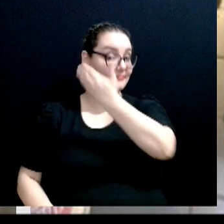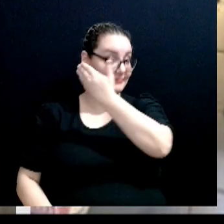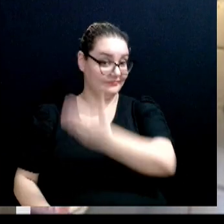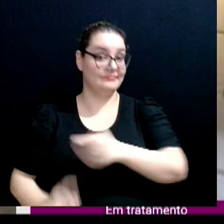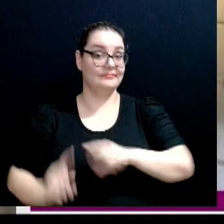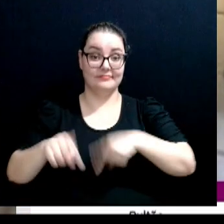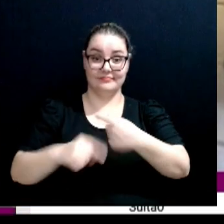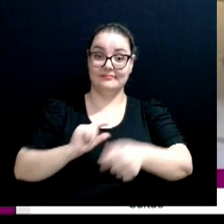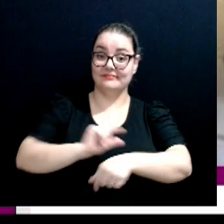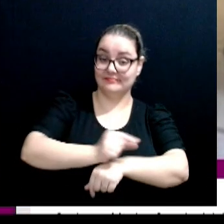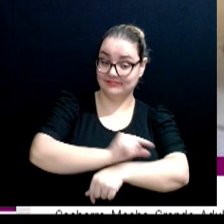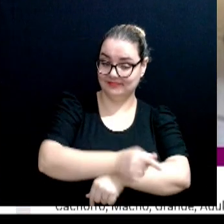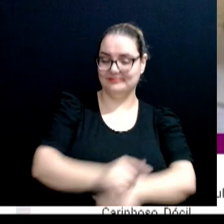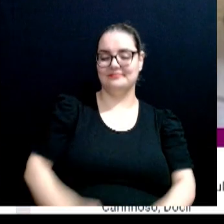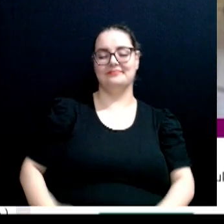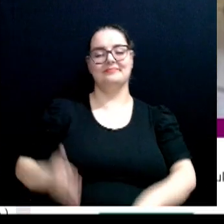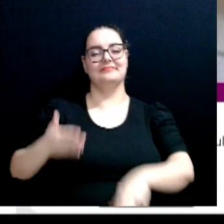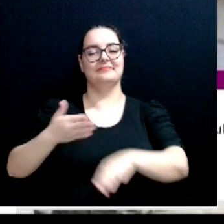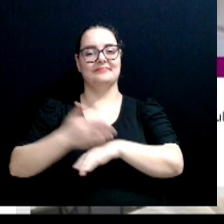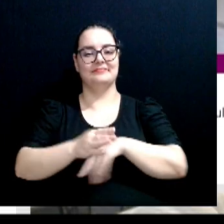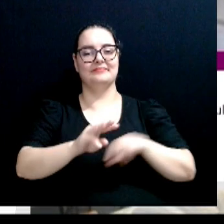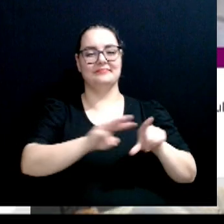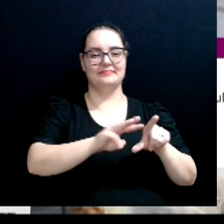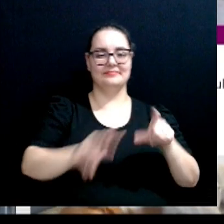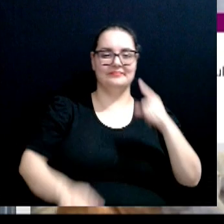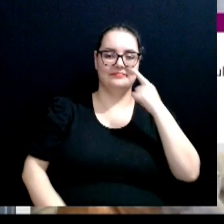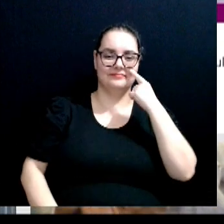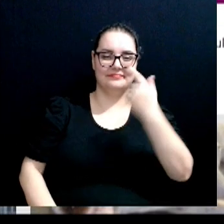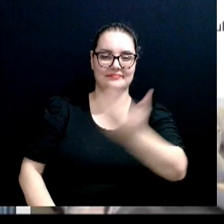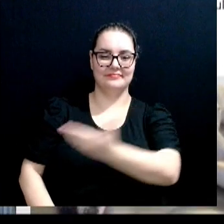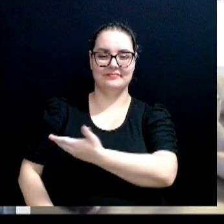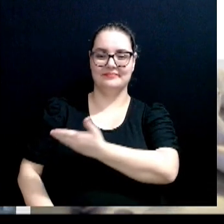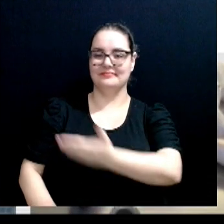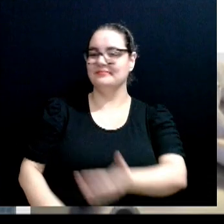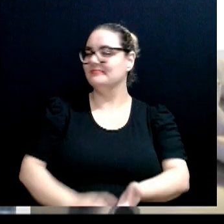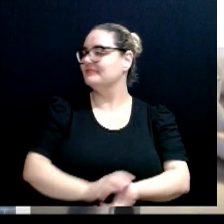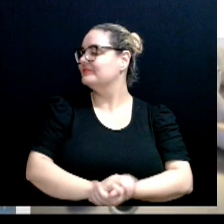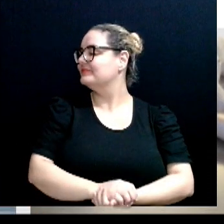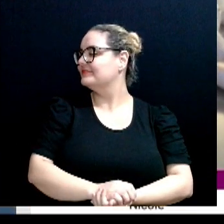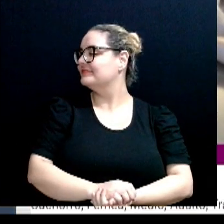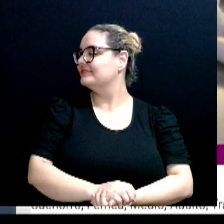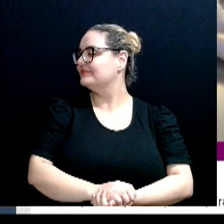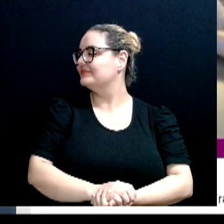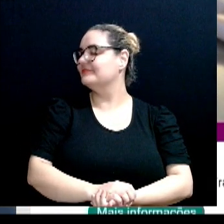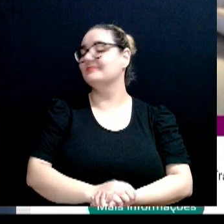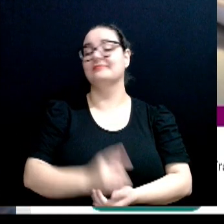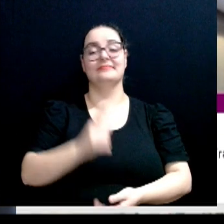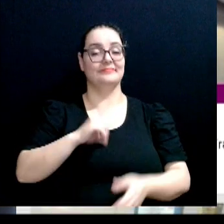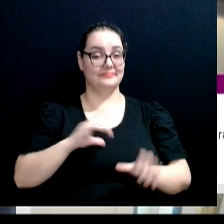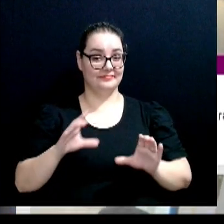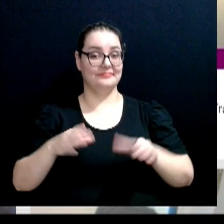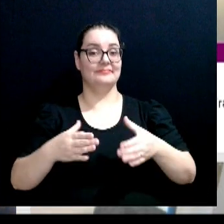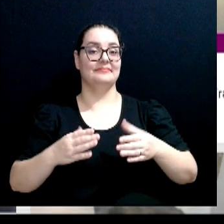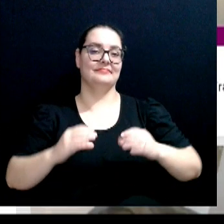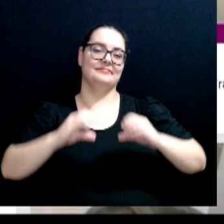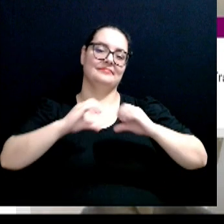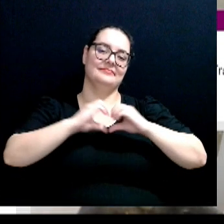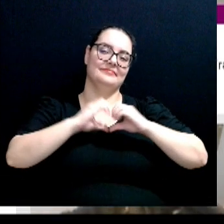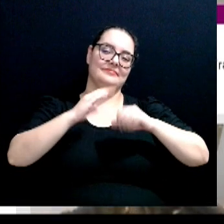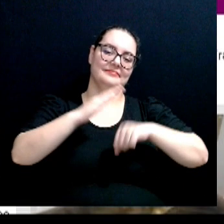peludinhos, acesse o portal Animal Campinas. Tem uma turminha cheinha de